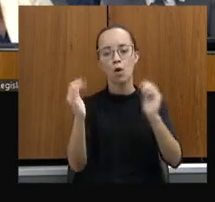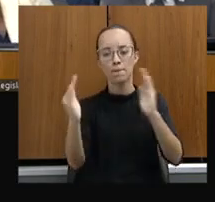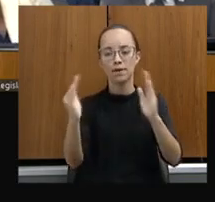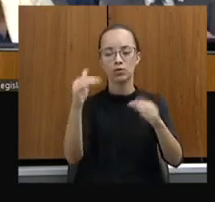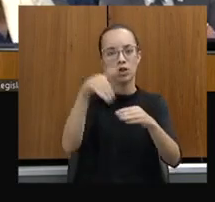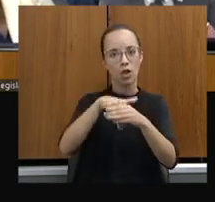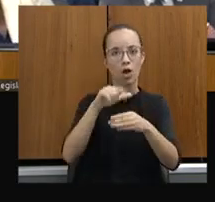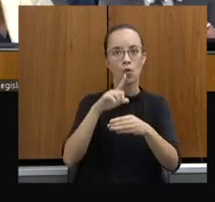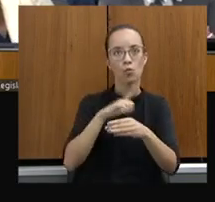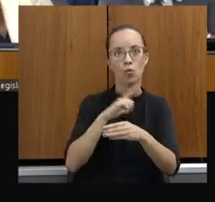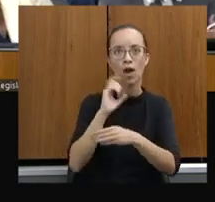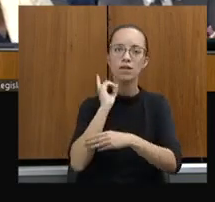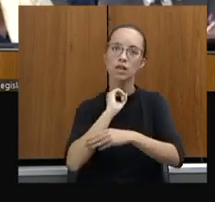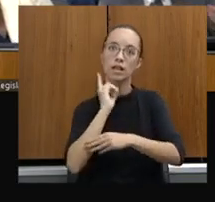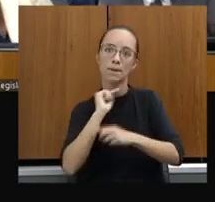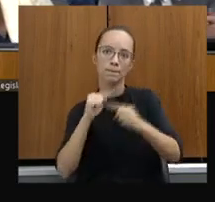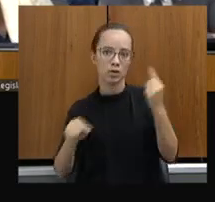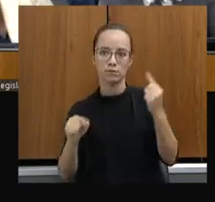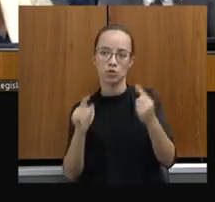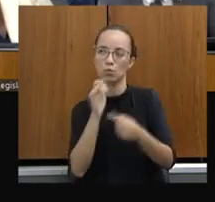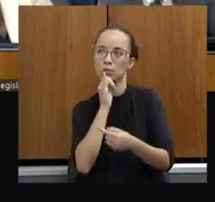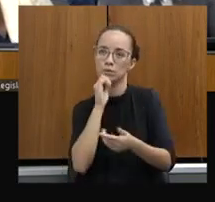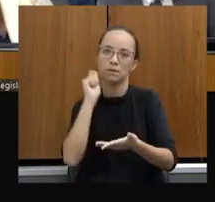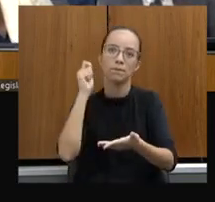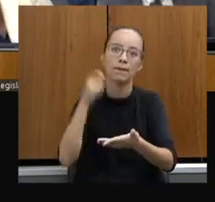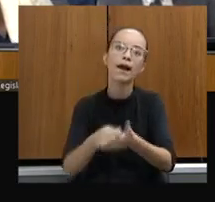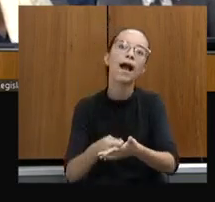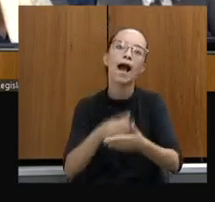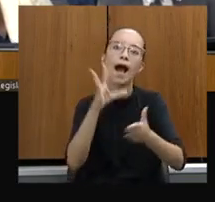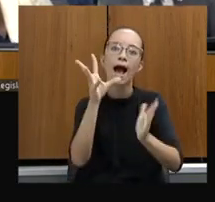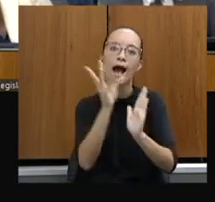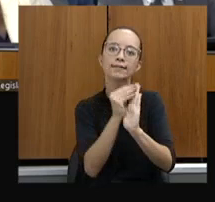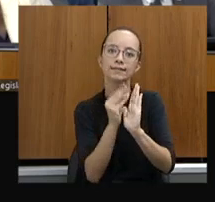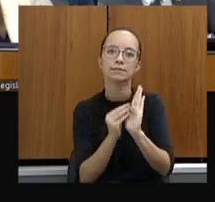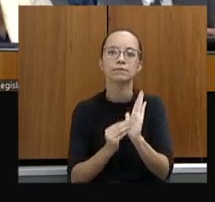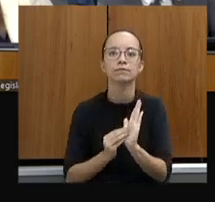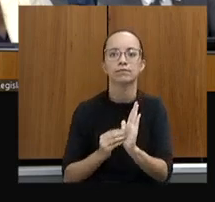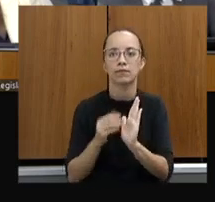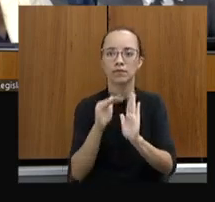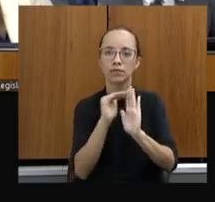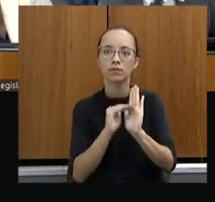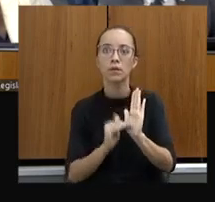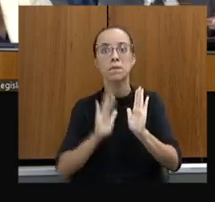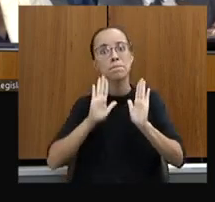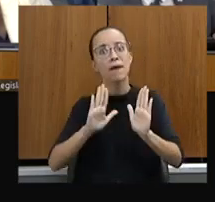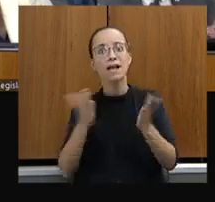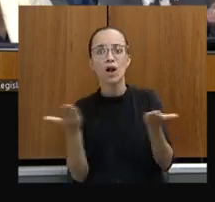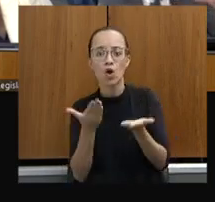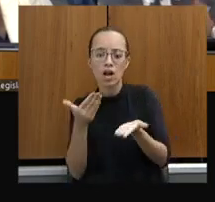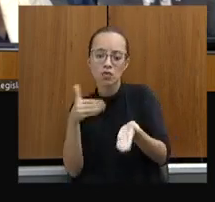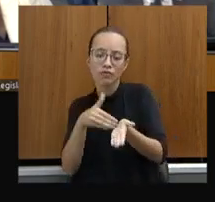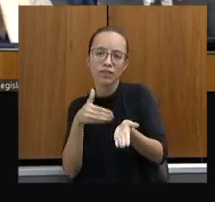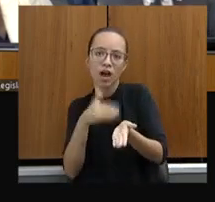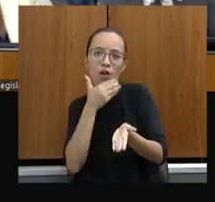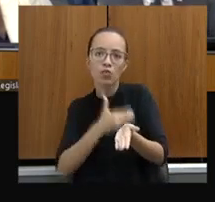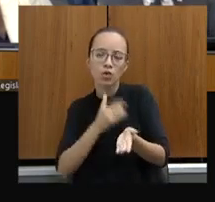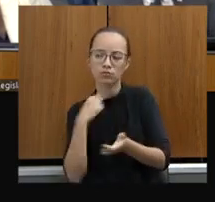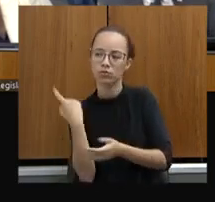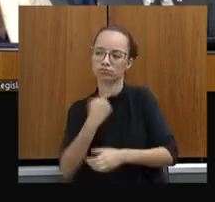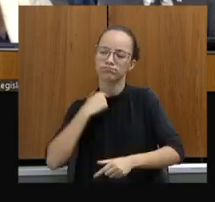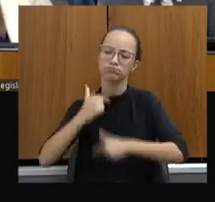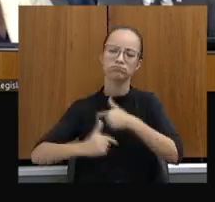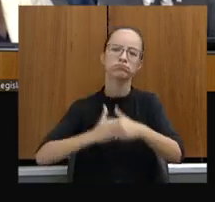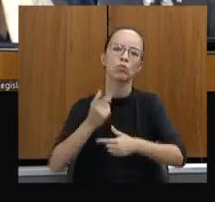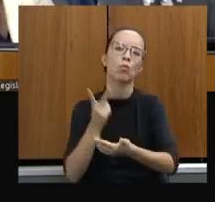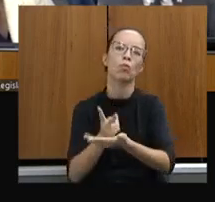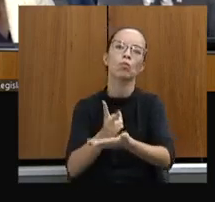o estado tinham vedação de poder fazer o pagamento das emendas em positivas mas agora nesse fim de ano seguimos aí a todo vapor para